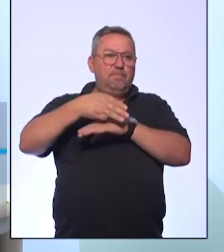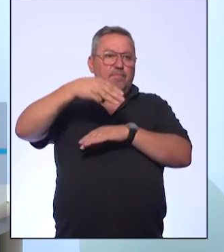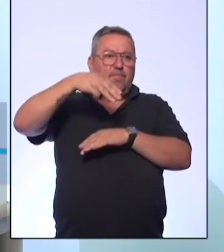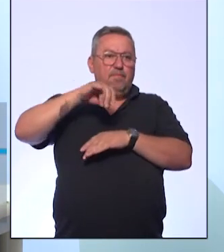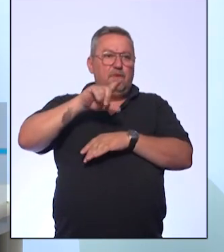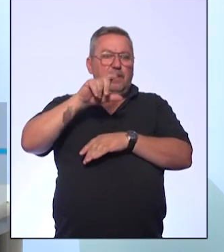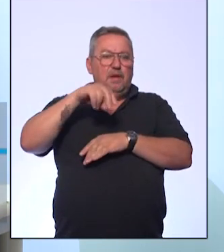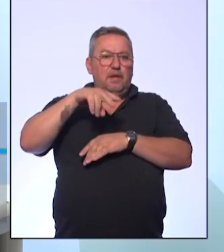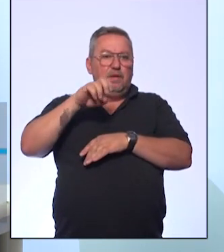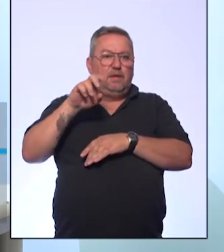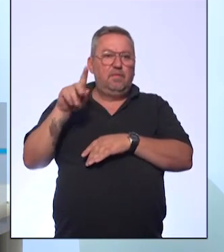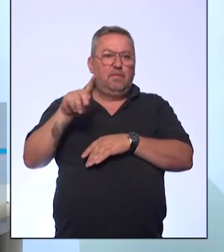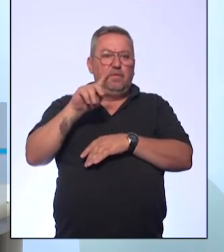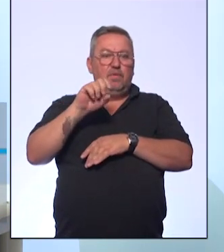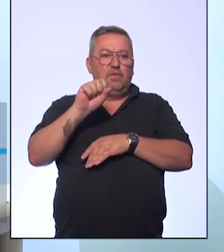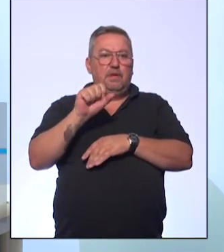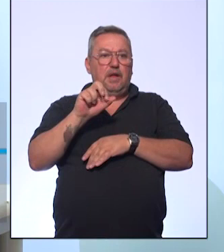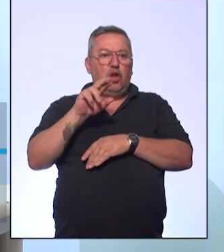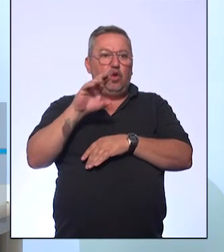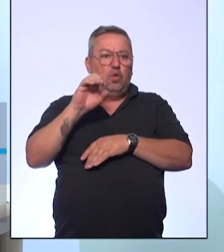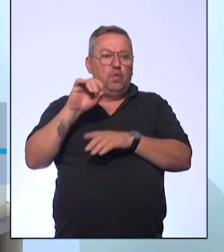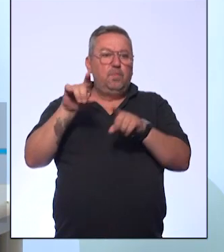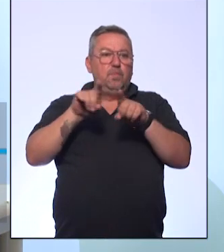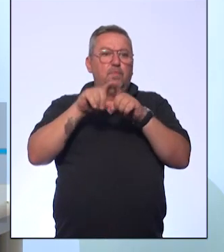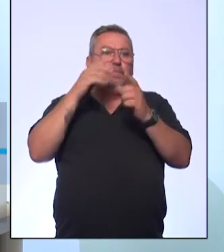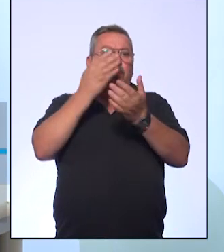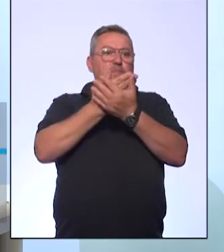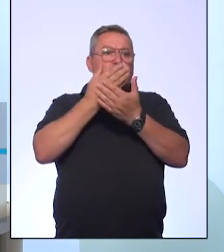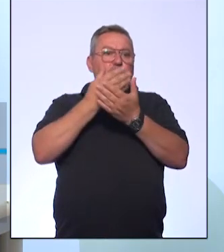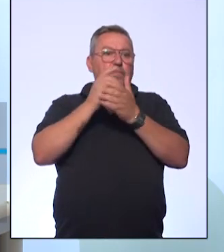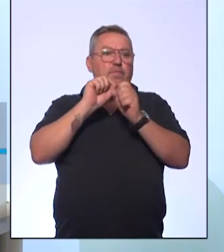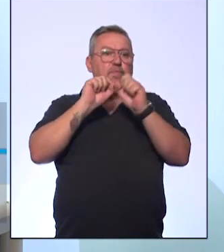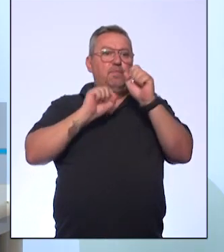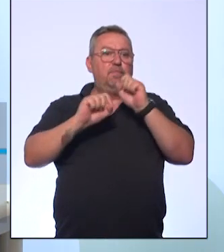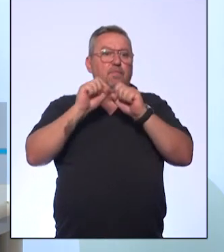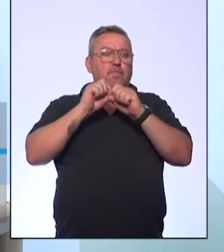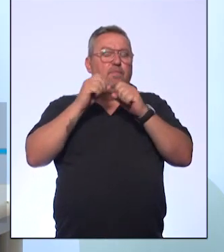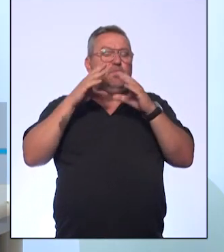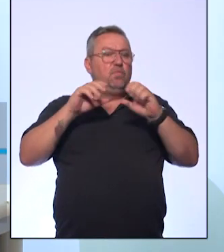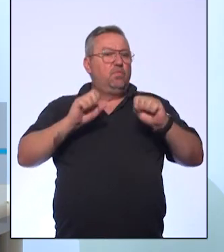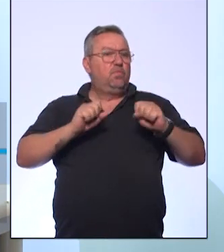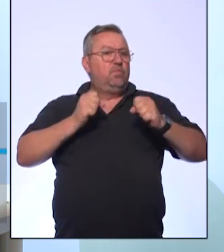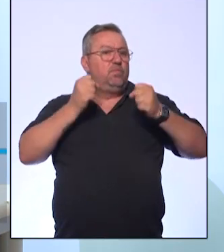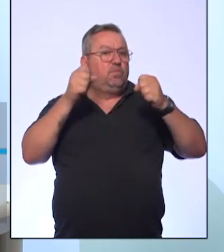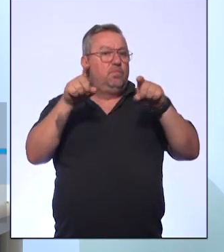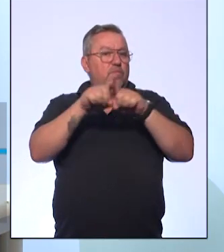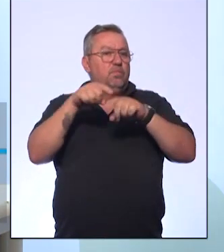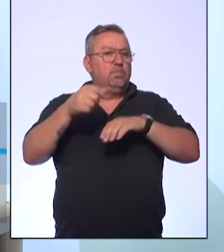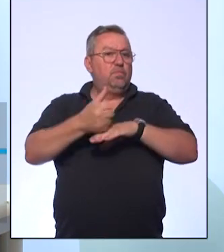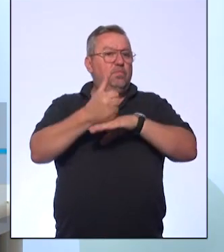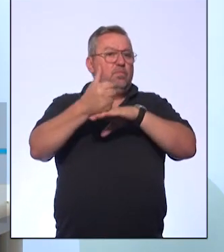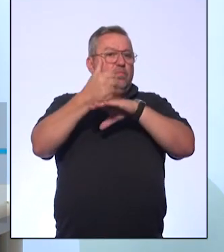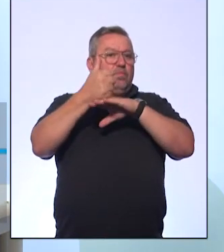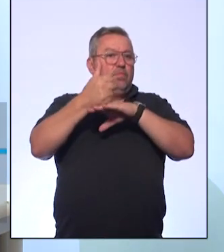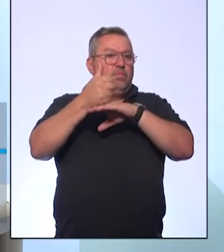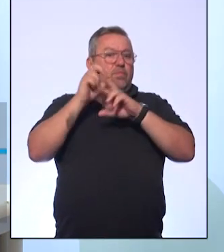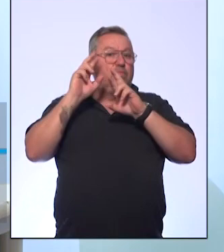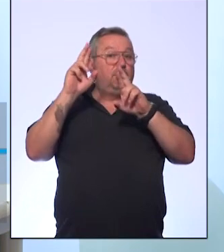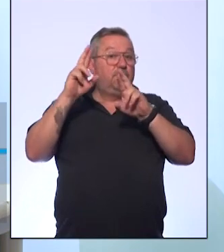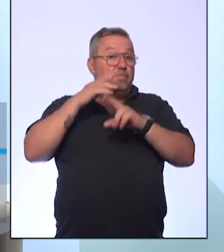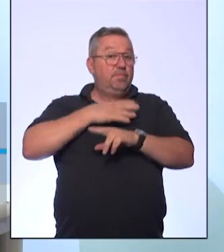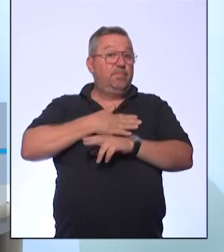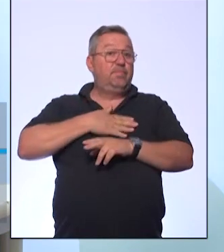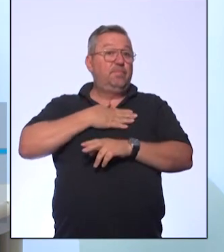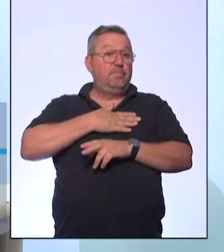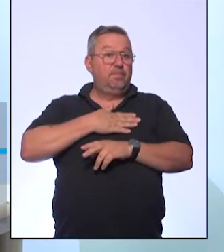Milene, professor Sérgio. Então, é uma aula construída aí com muita dedicação e profissionalismo. Espero que vocês